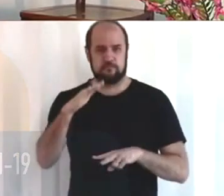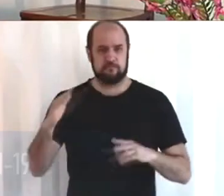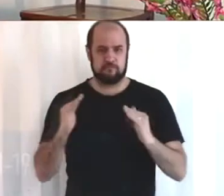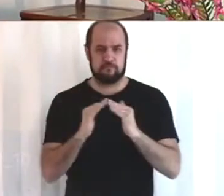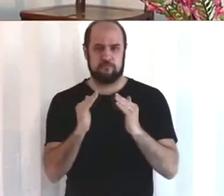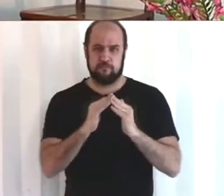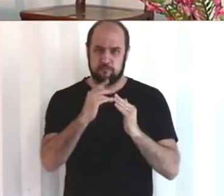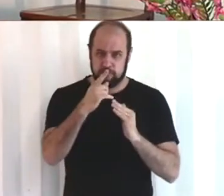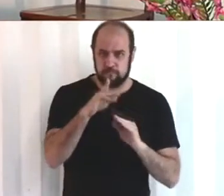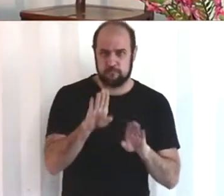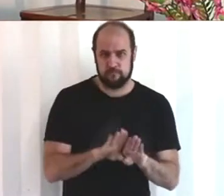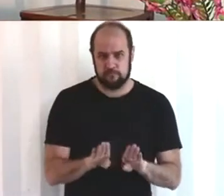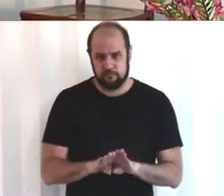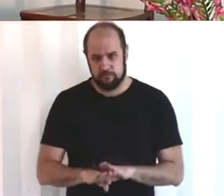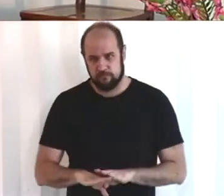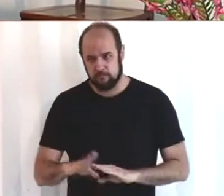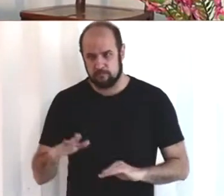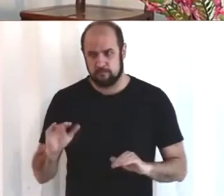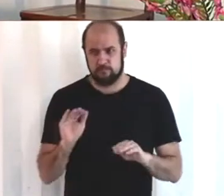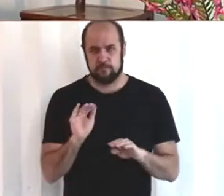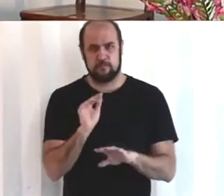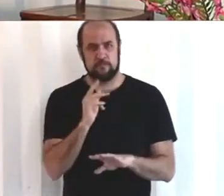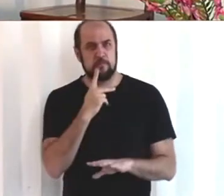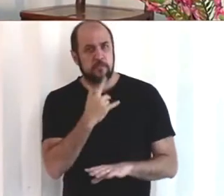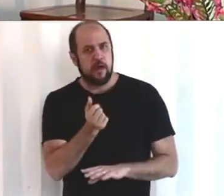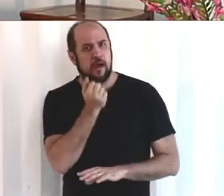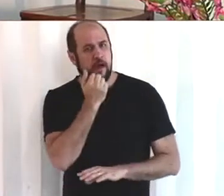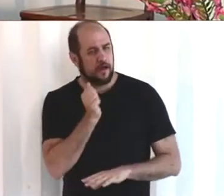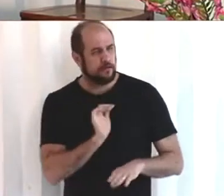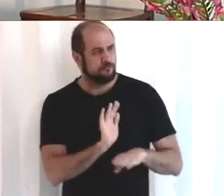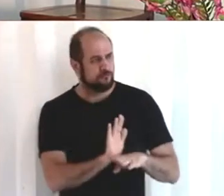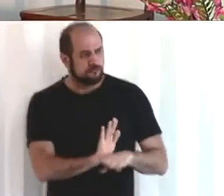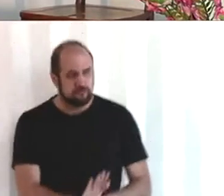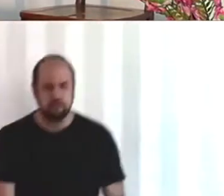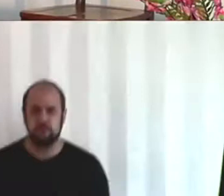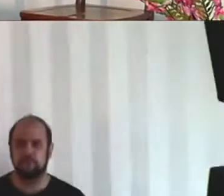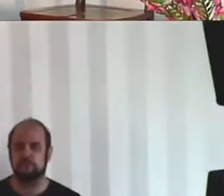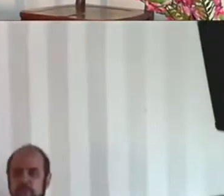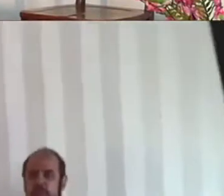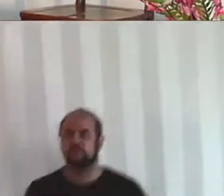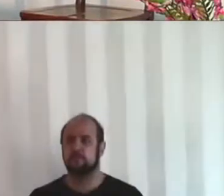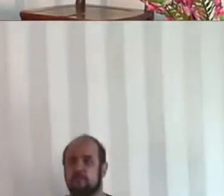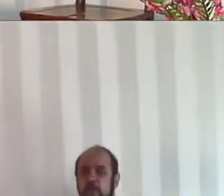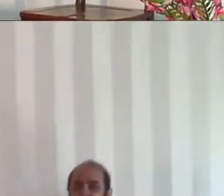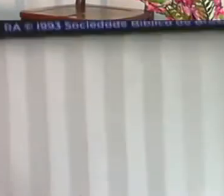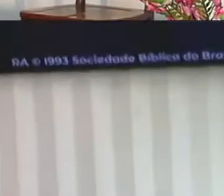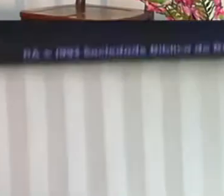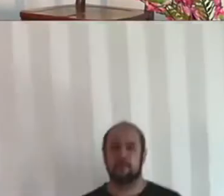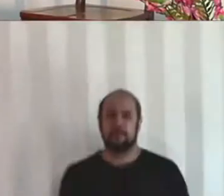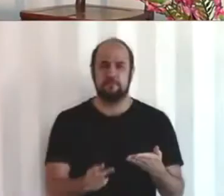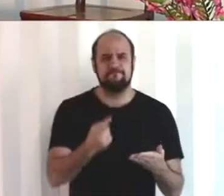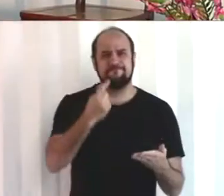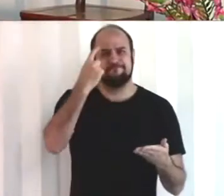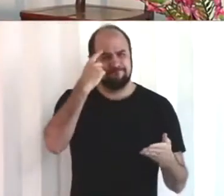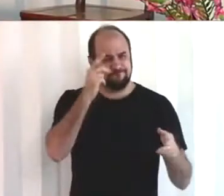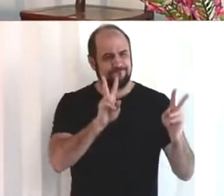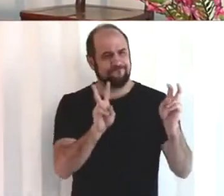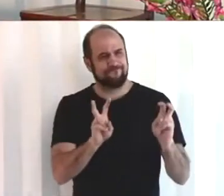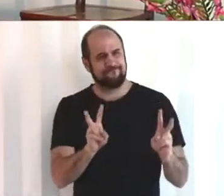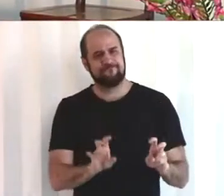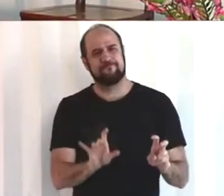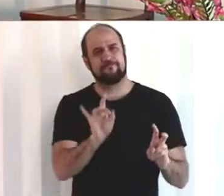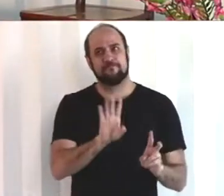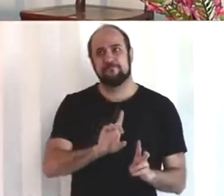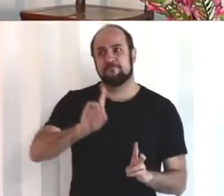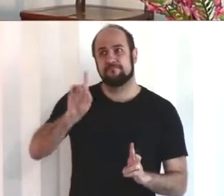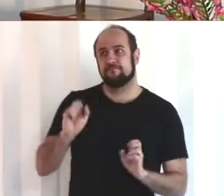casa, que com a ajuda de seus pais, vocês farão o seguinte desenho, pensando nesse tema, somente a